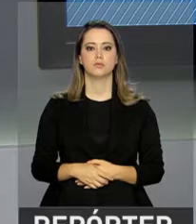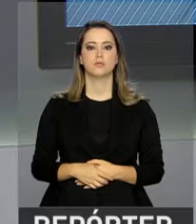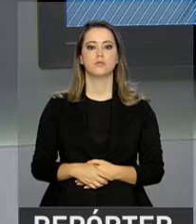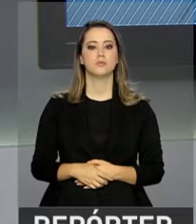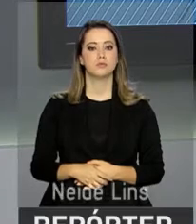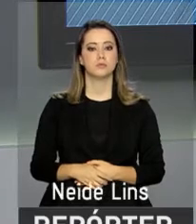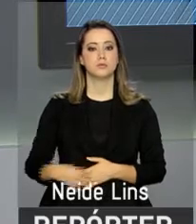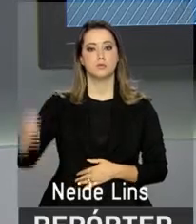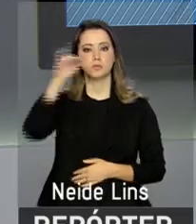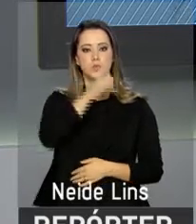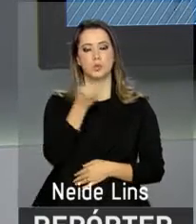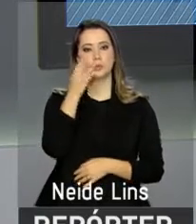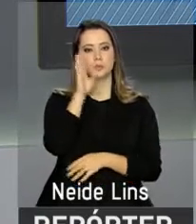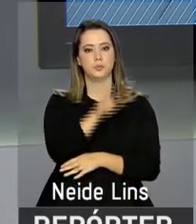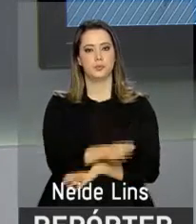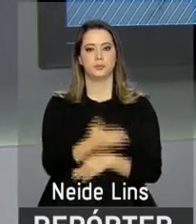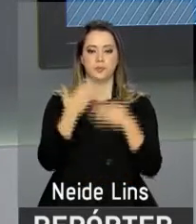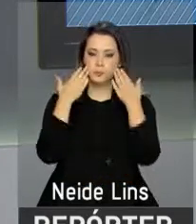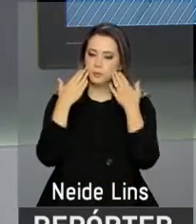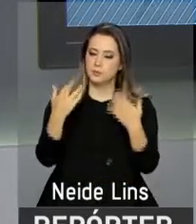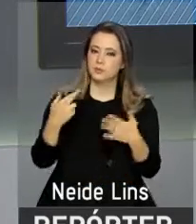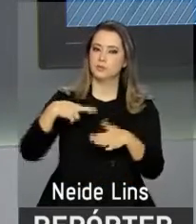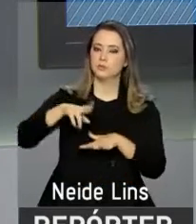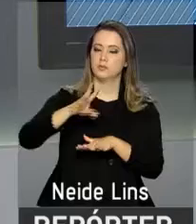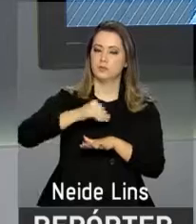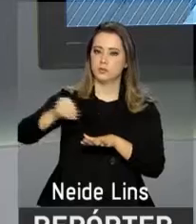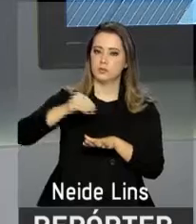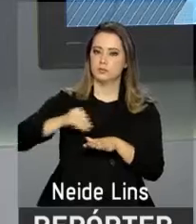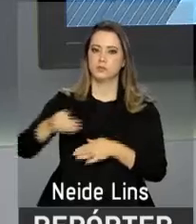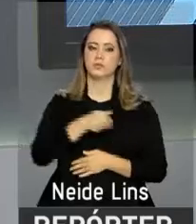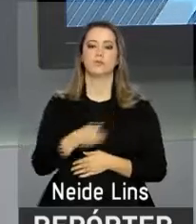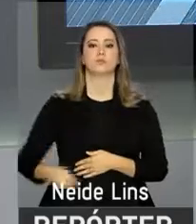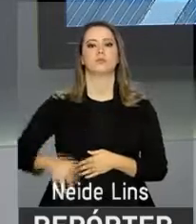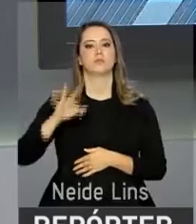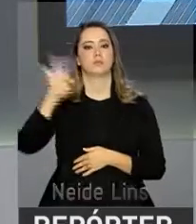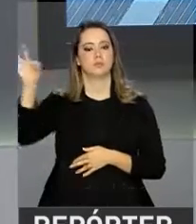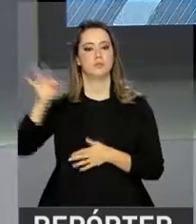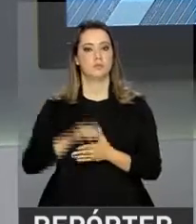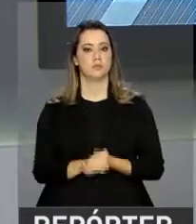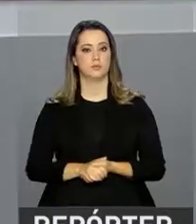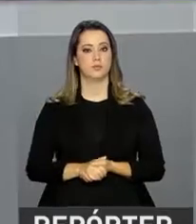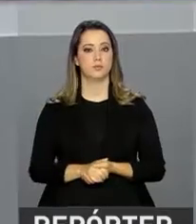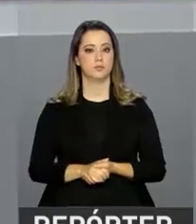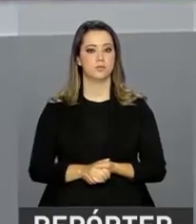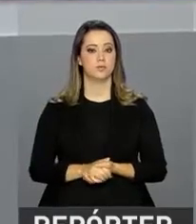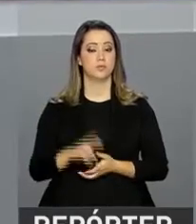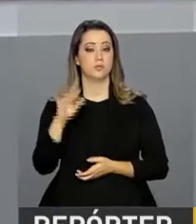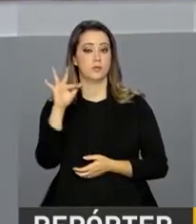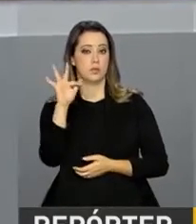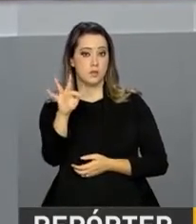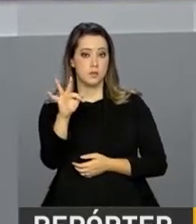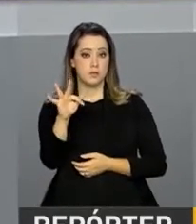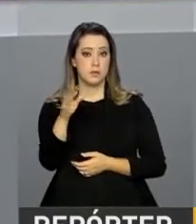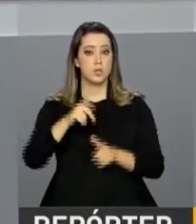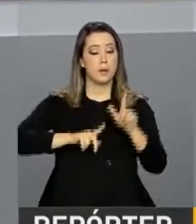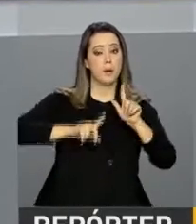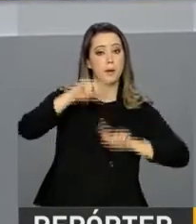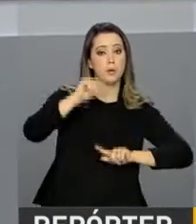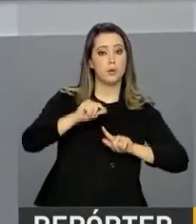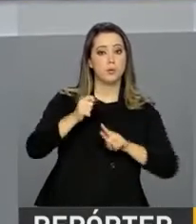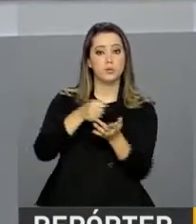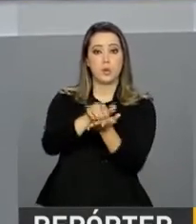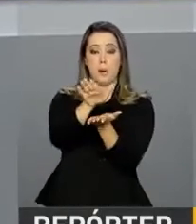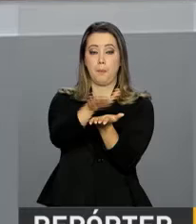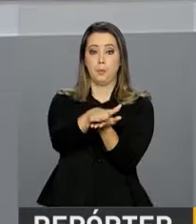olá boa tarde no ar o repórter nbr com as notícias do governo federal a receita federal bateu recorde